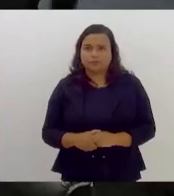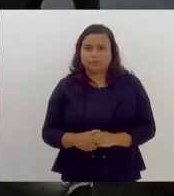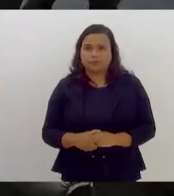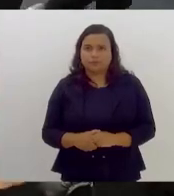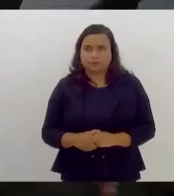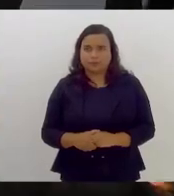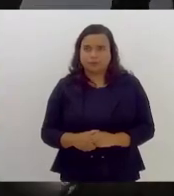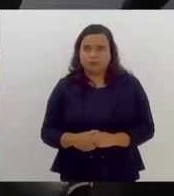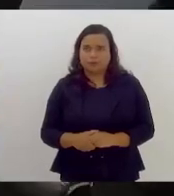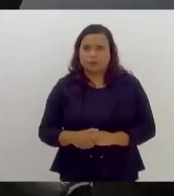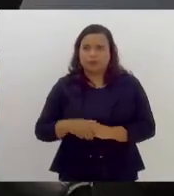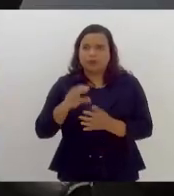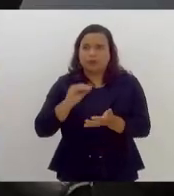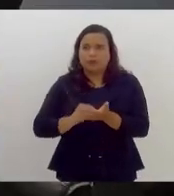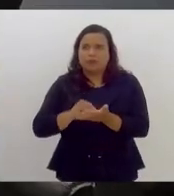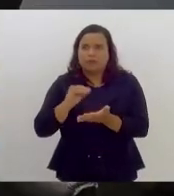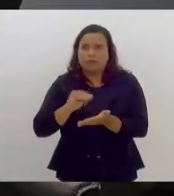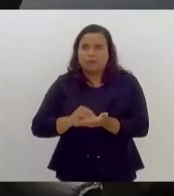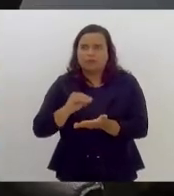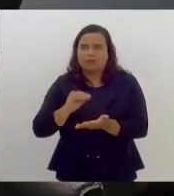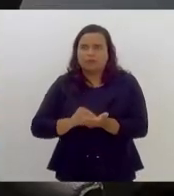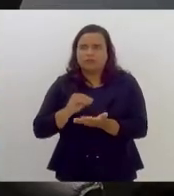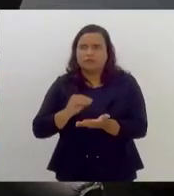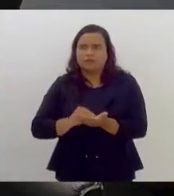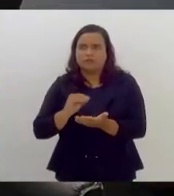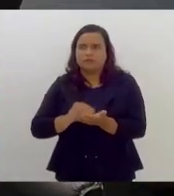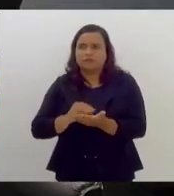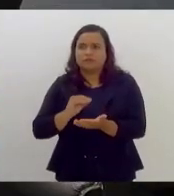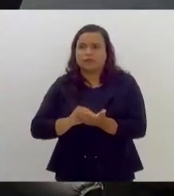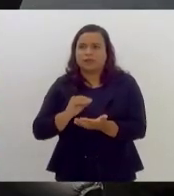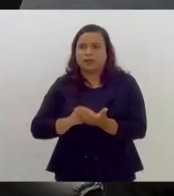Falta só o 71º, que é o deputado Marquinhos.